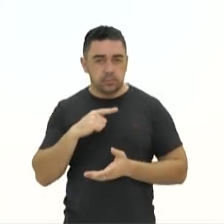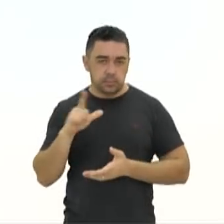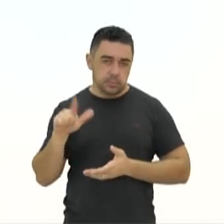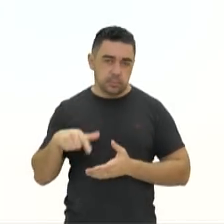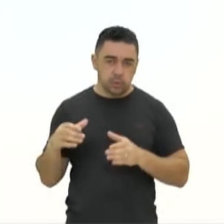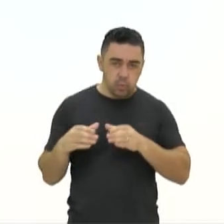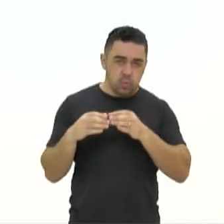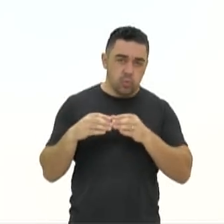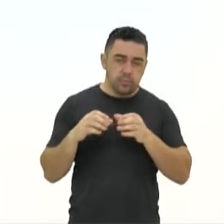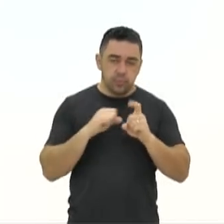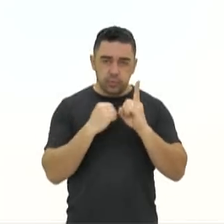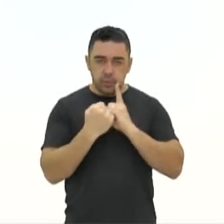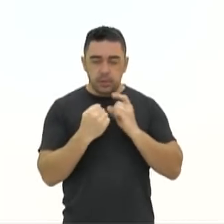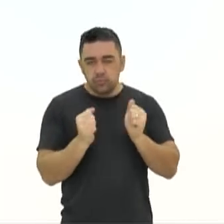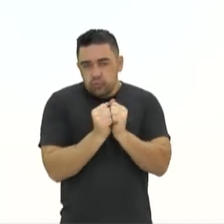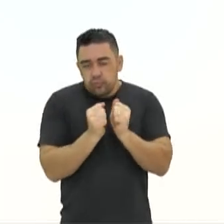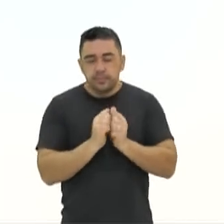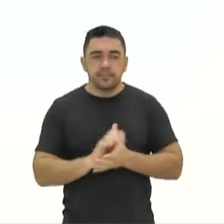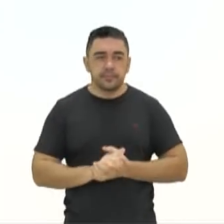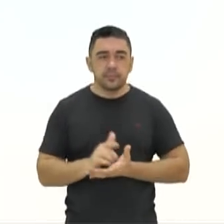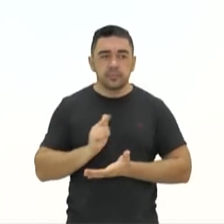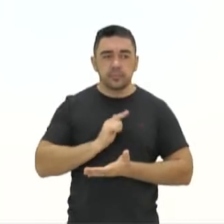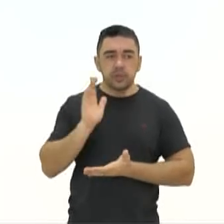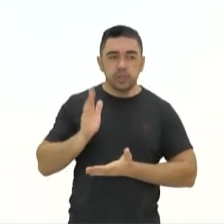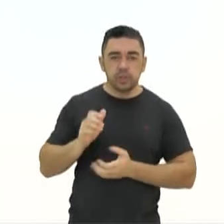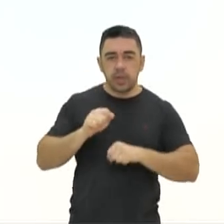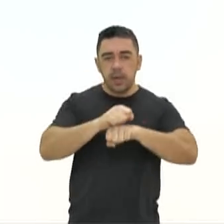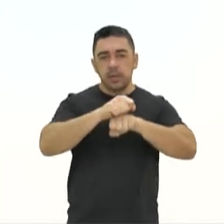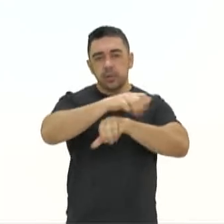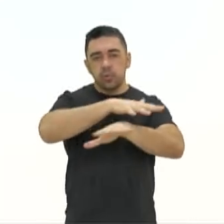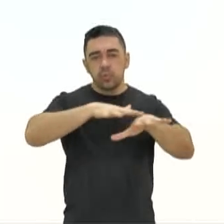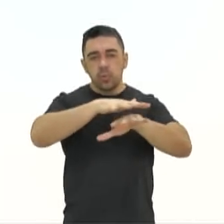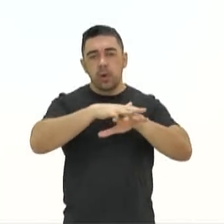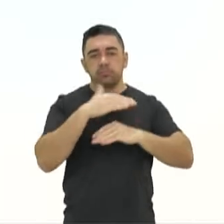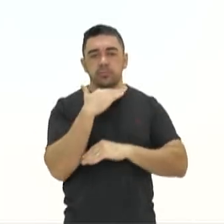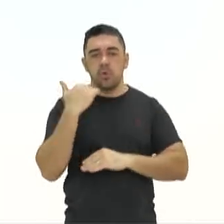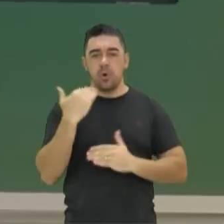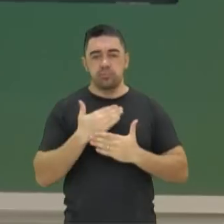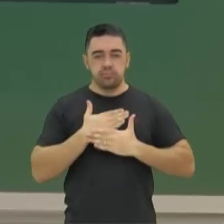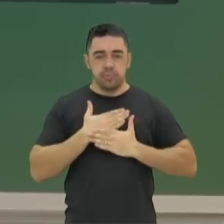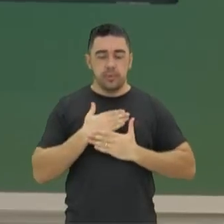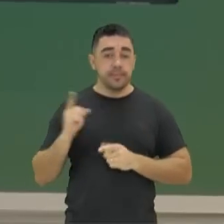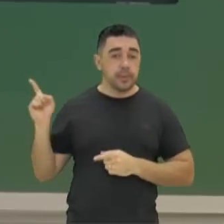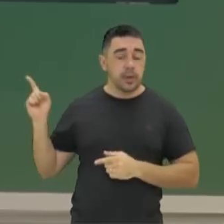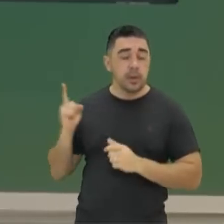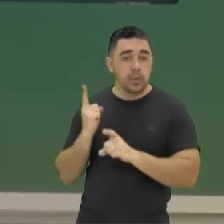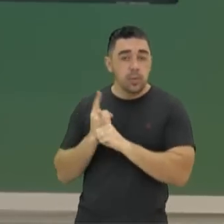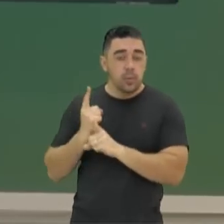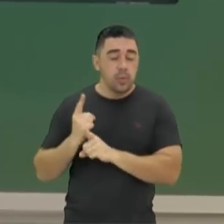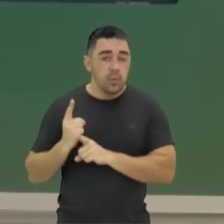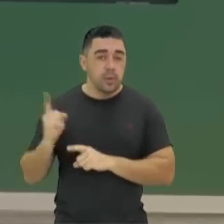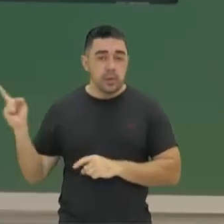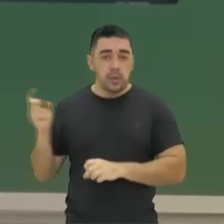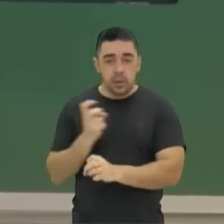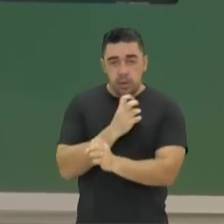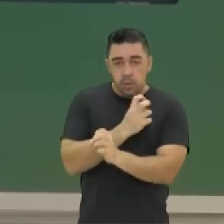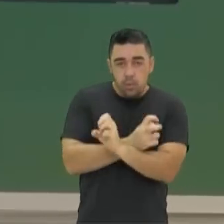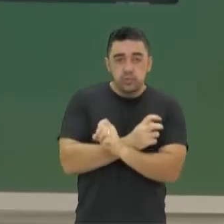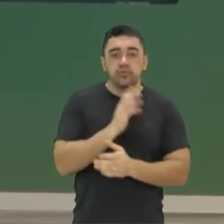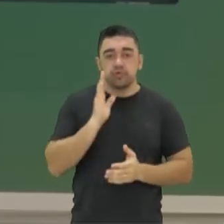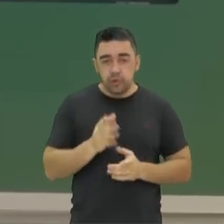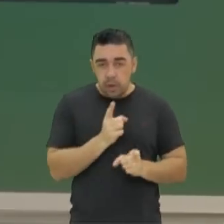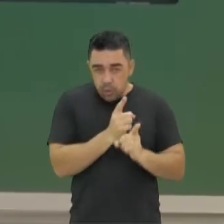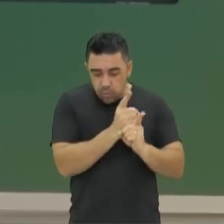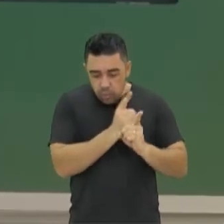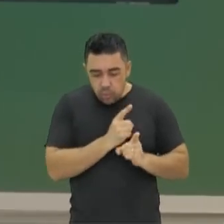mania, vamos dizer assim, eles caçavam em grupo, e eles já tinham rituais fúnebres. No local onde é encontrado Esses fósseis, inclusive, eles já